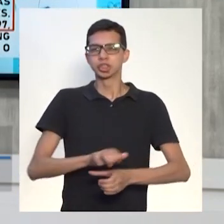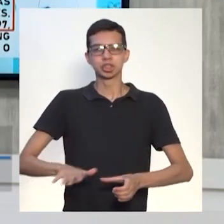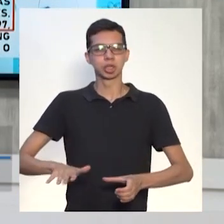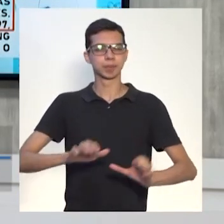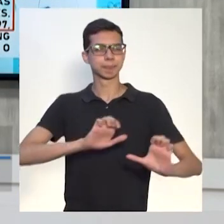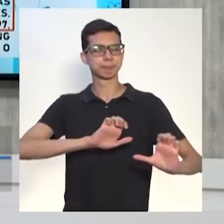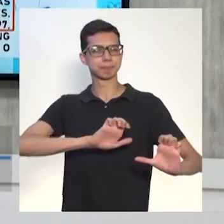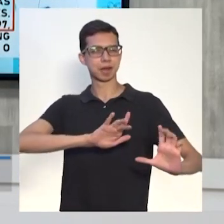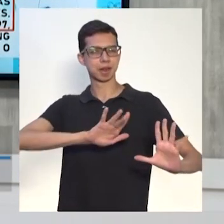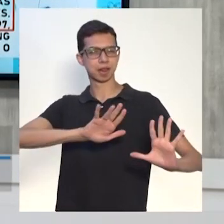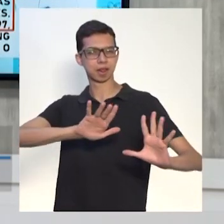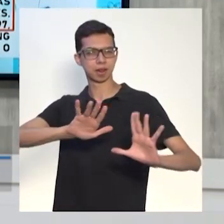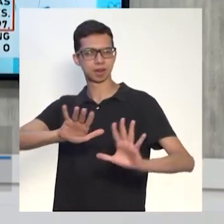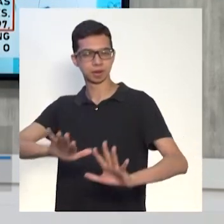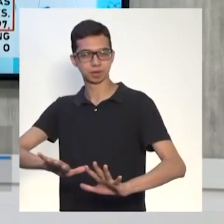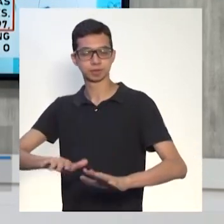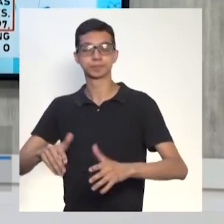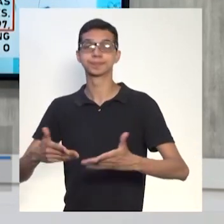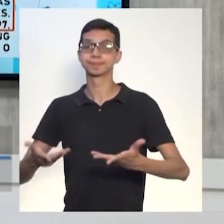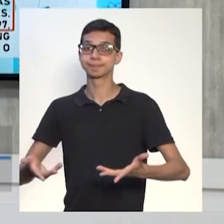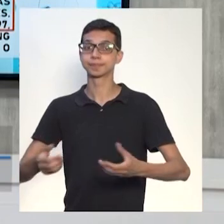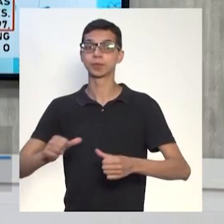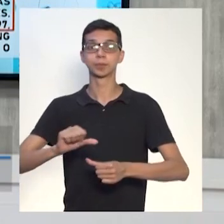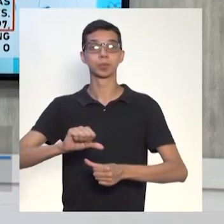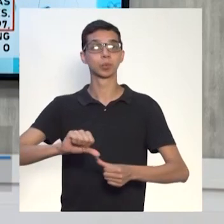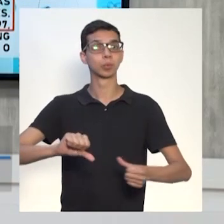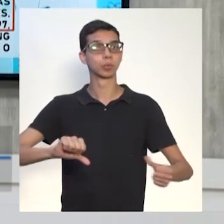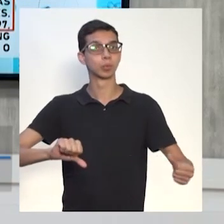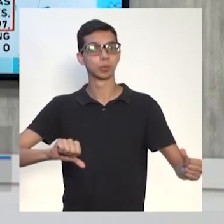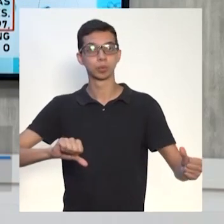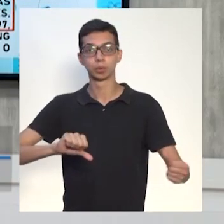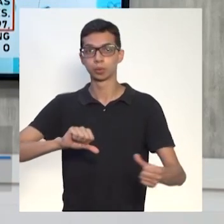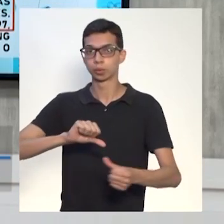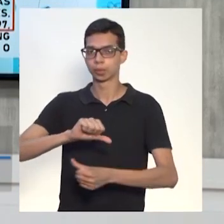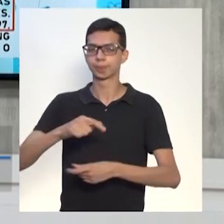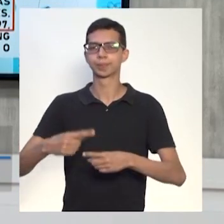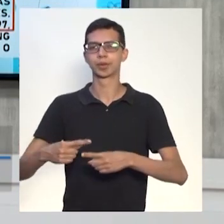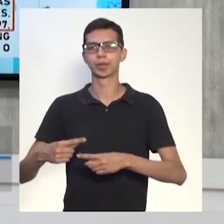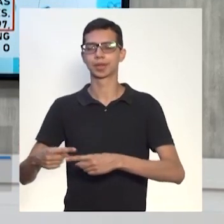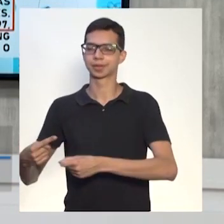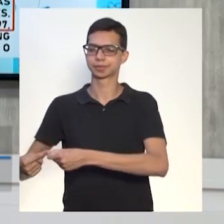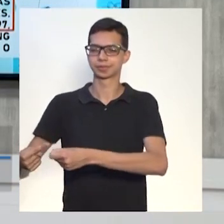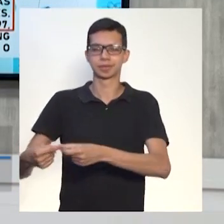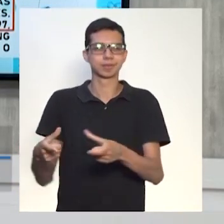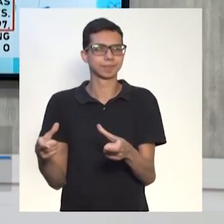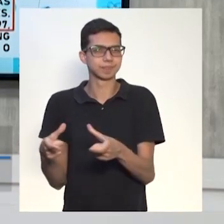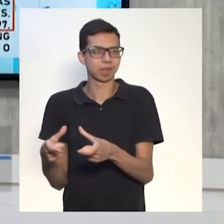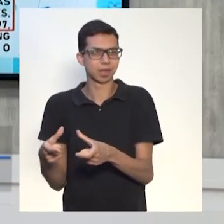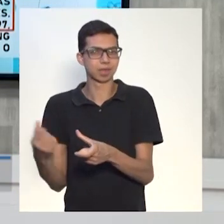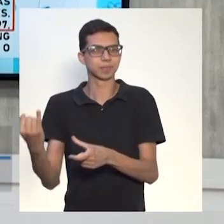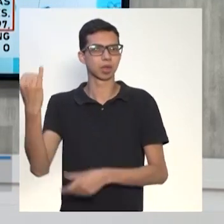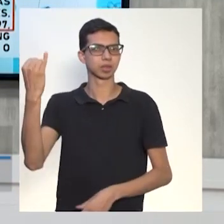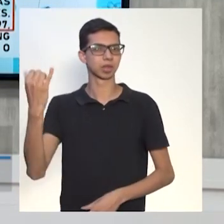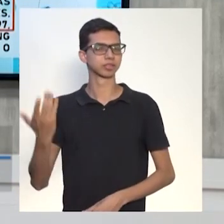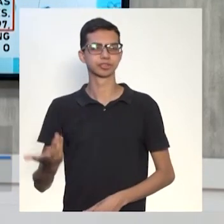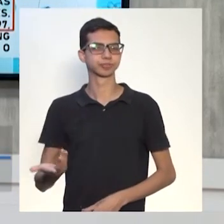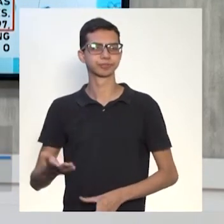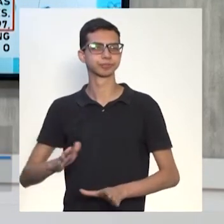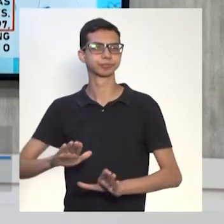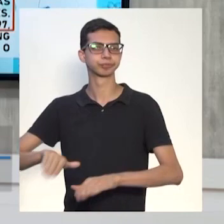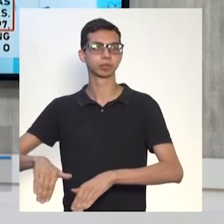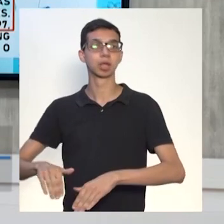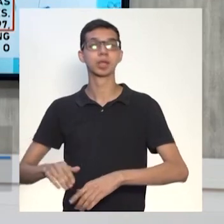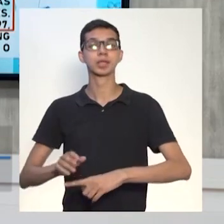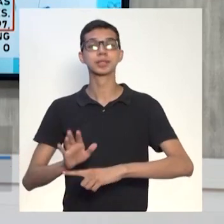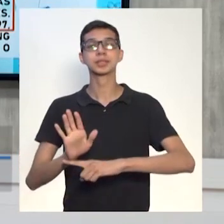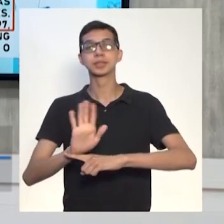vai mudando a nossa Constituição. Então, as cidades menores, elas foram perdendo as suas importâncias e os cinemas foram se